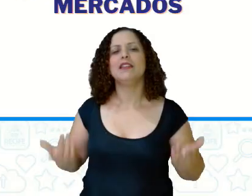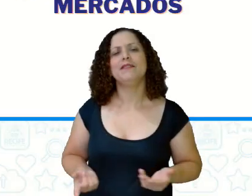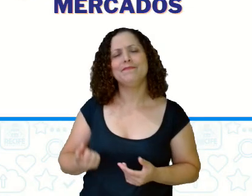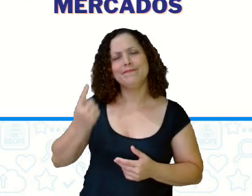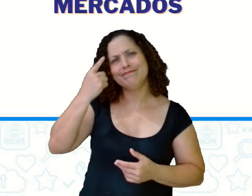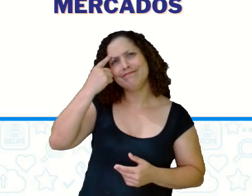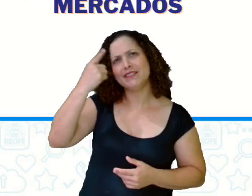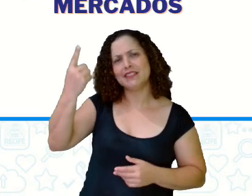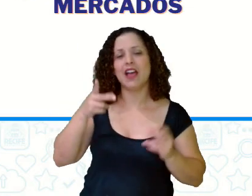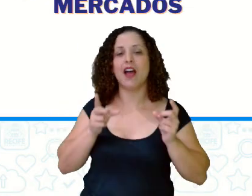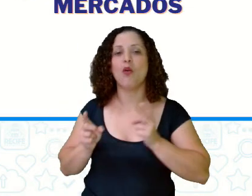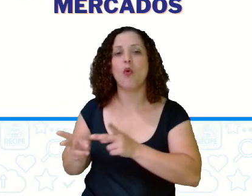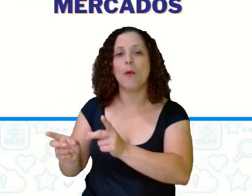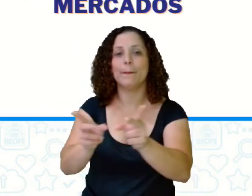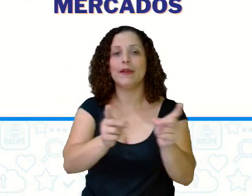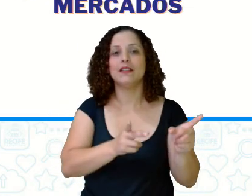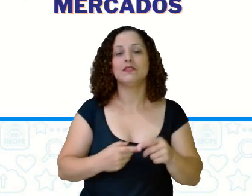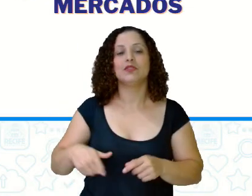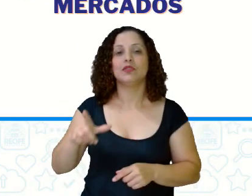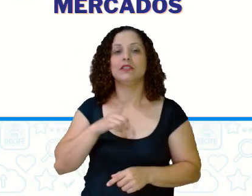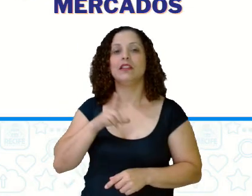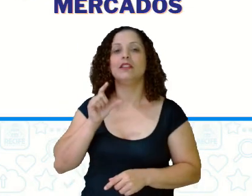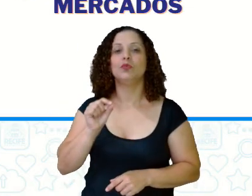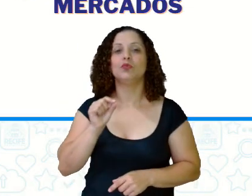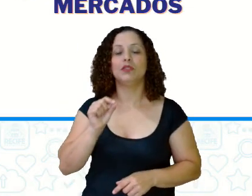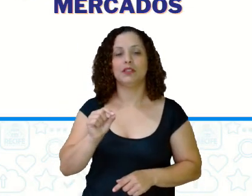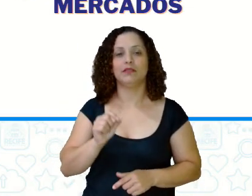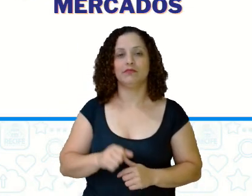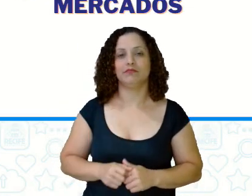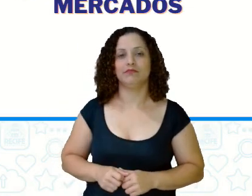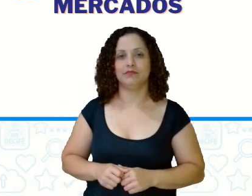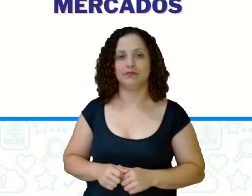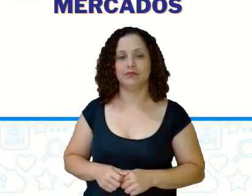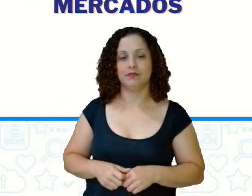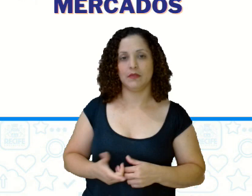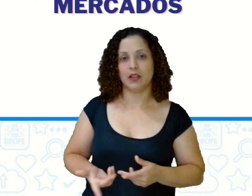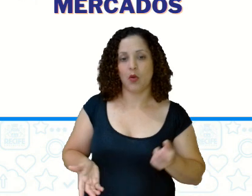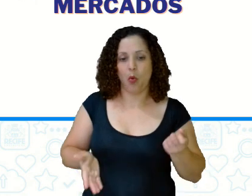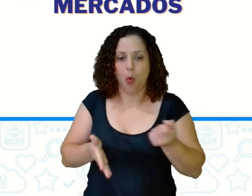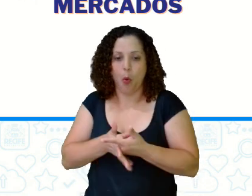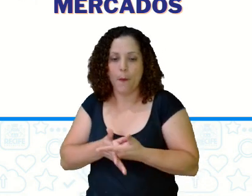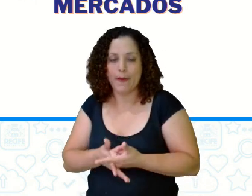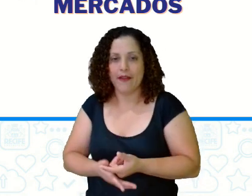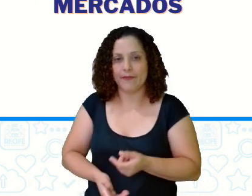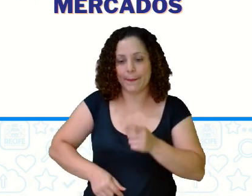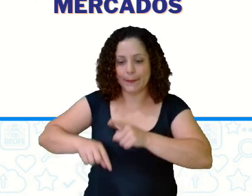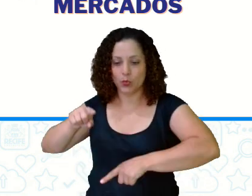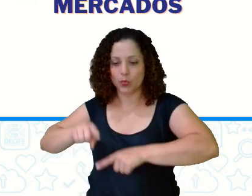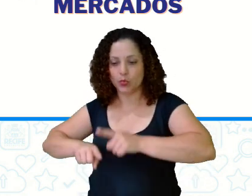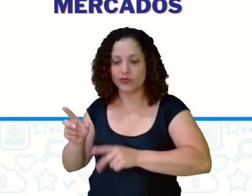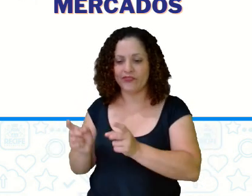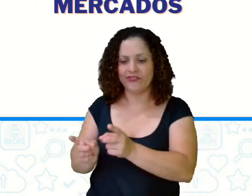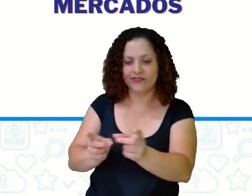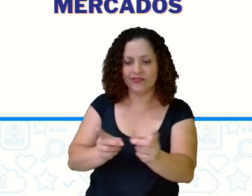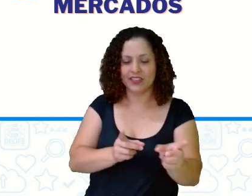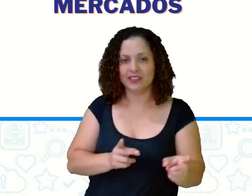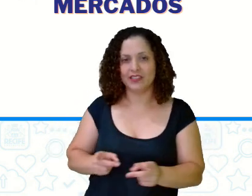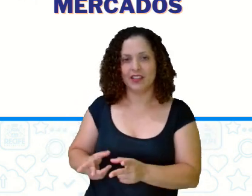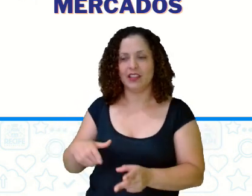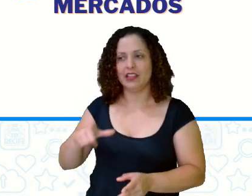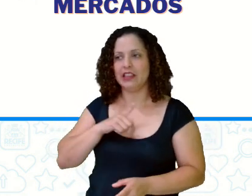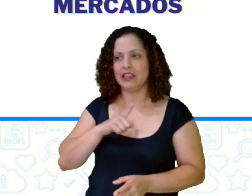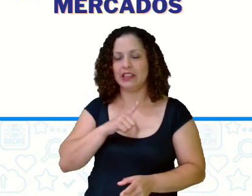comércio, nós temos aí aquele que vai ser estabelecido entre compra e venda de produtos. E aí eu tenho